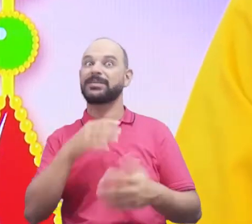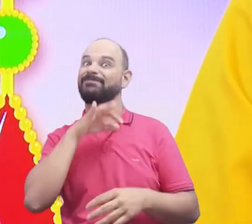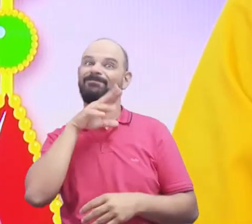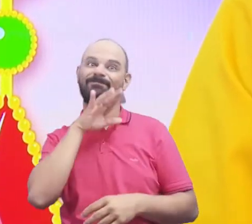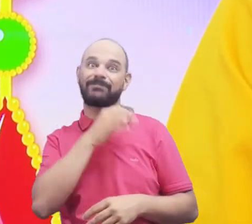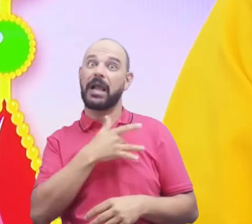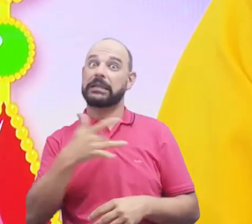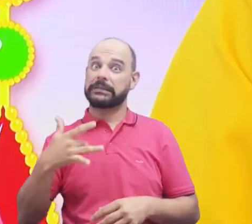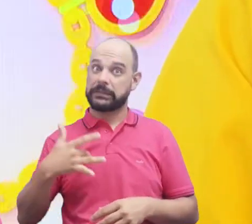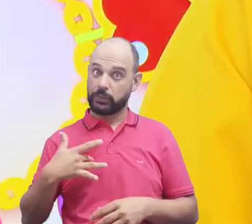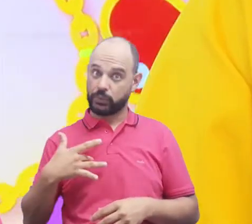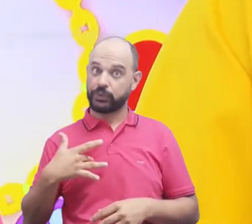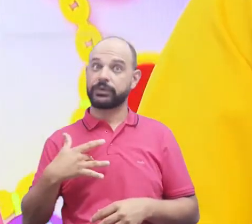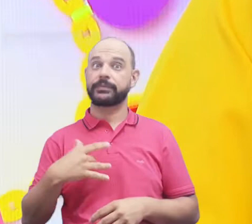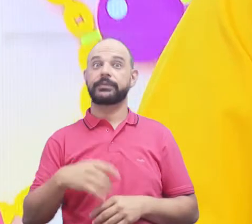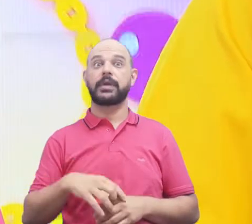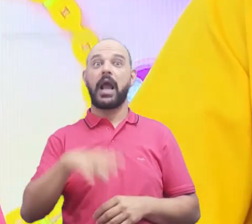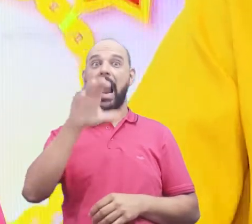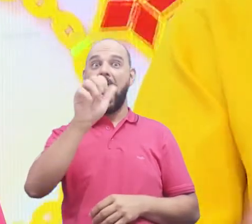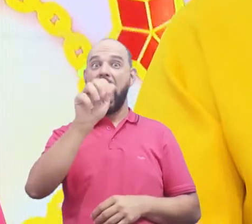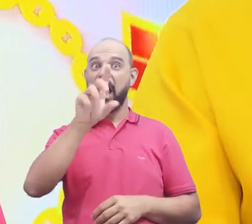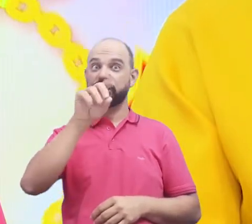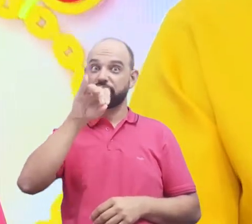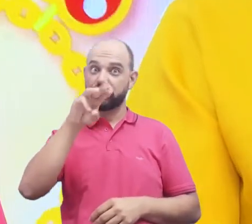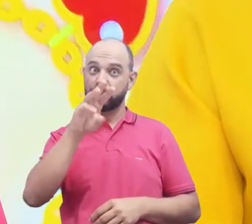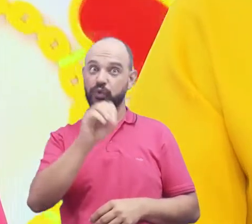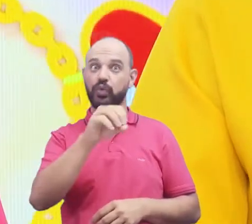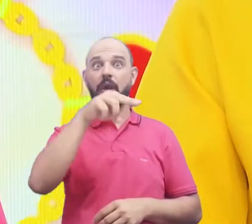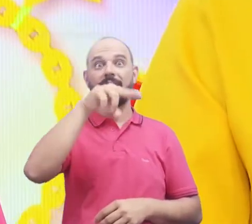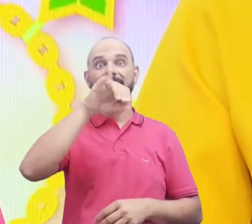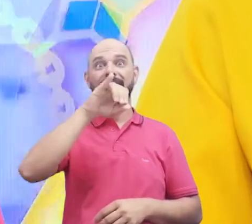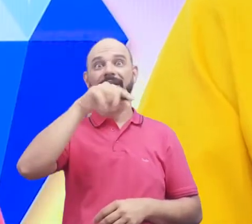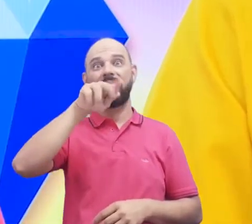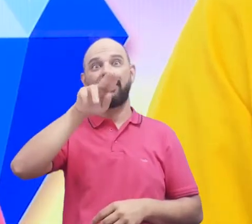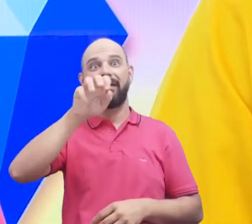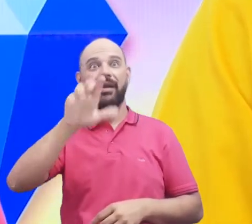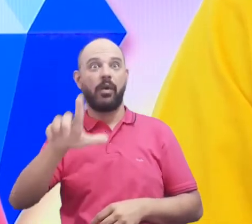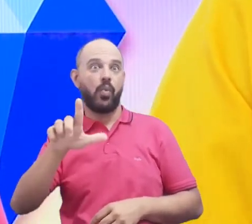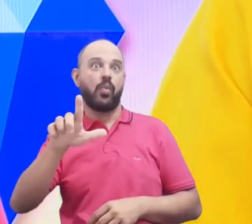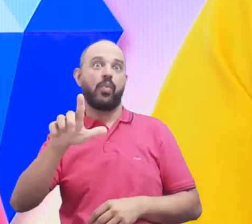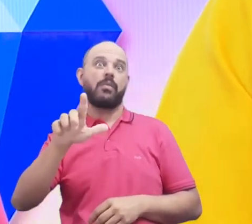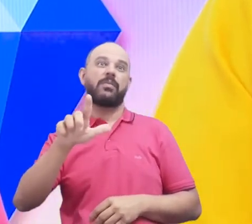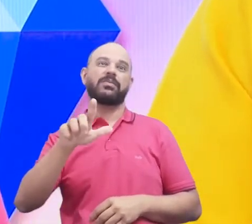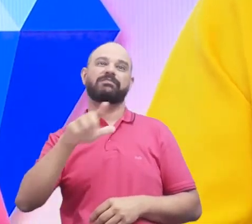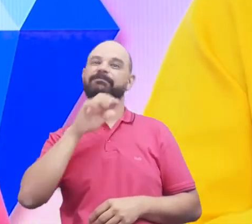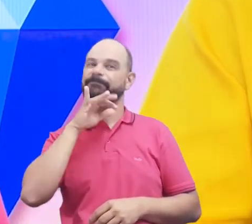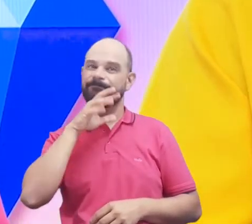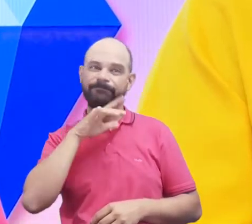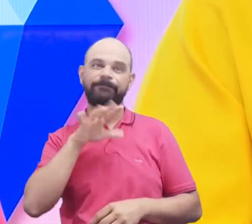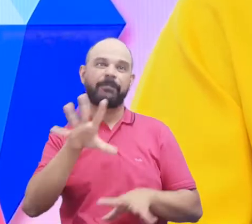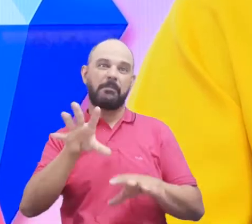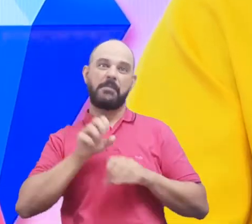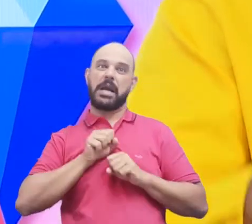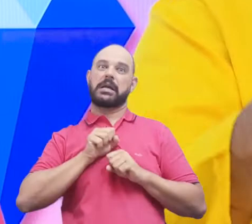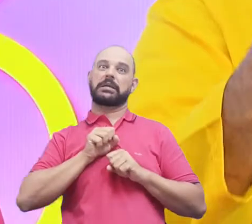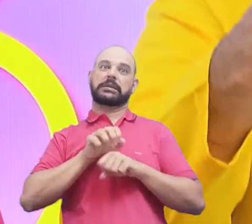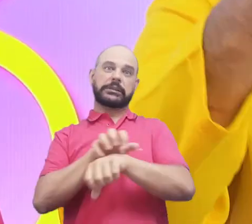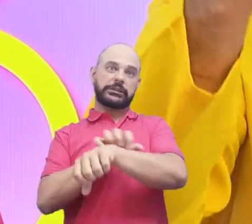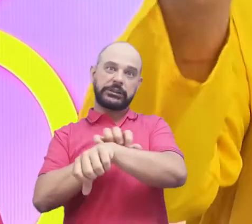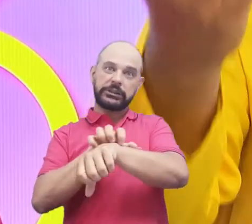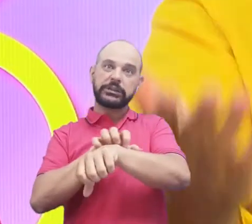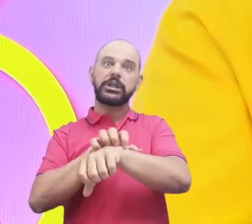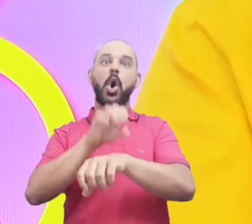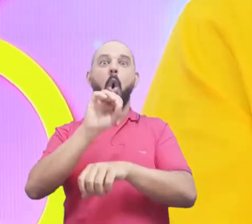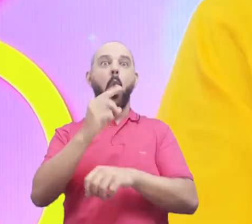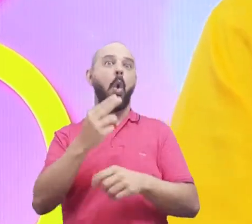prejudiciais à saúde, como o caso do cádmio e níquel, que podem fazer muito mal para quem usa, desde alergias até